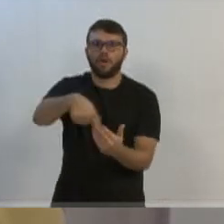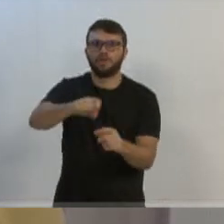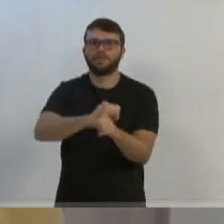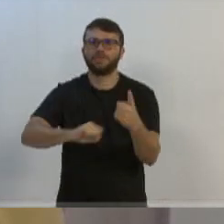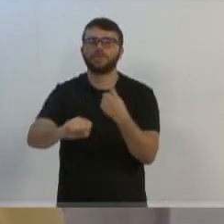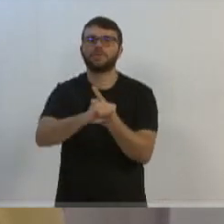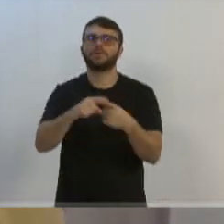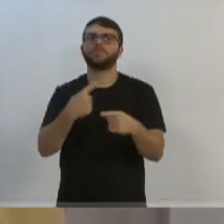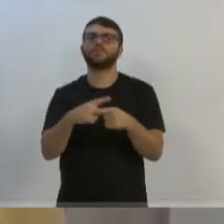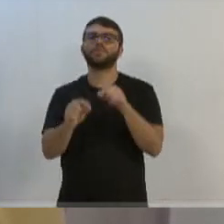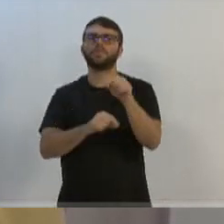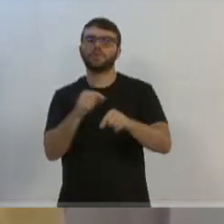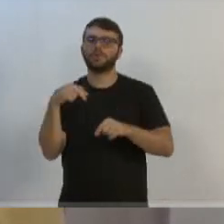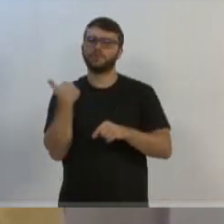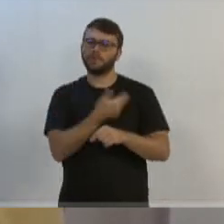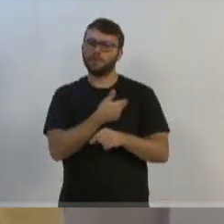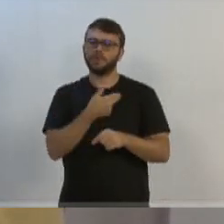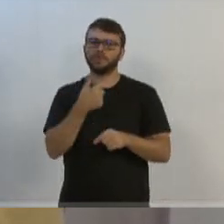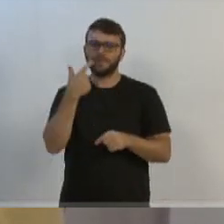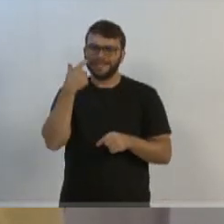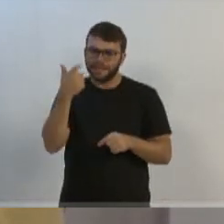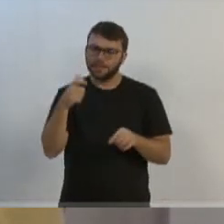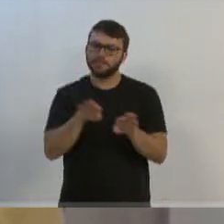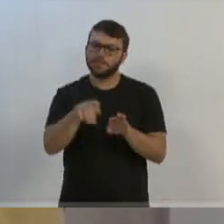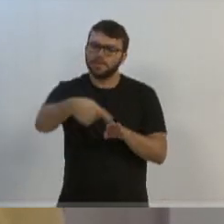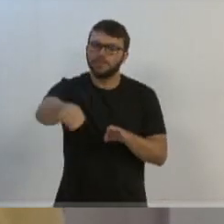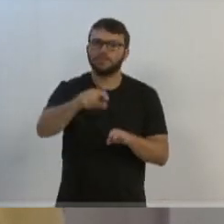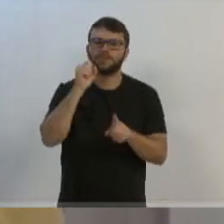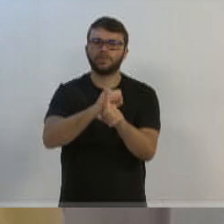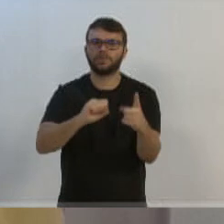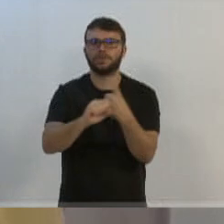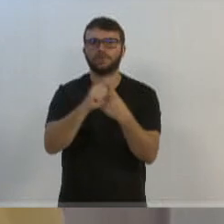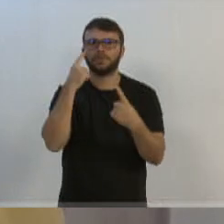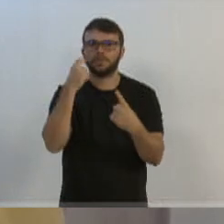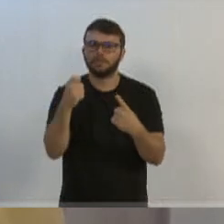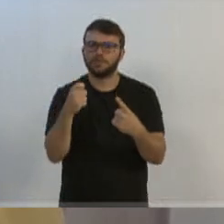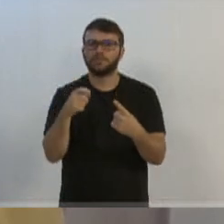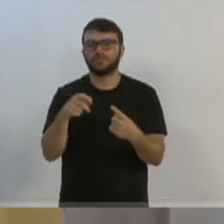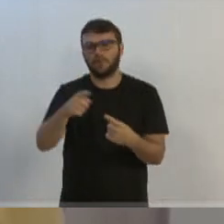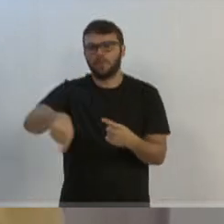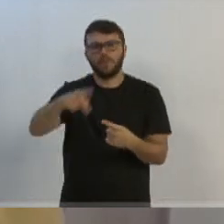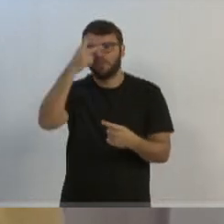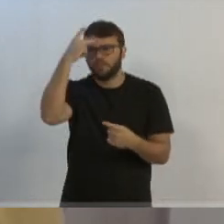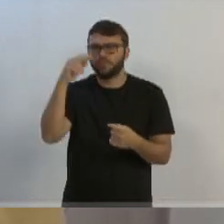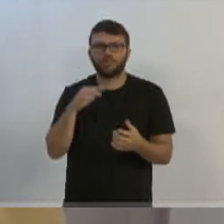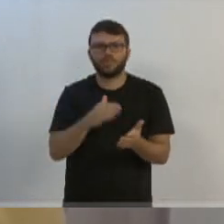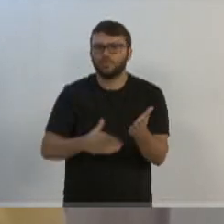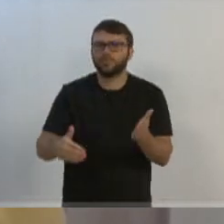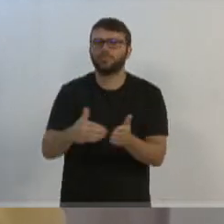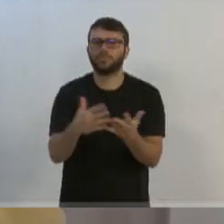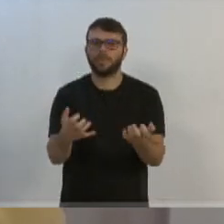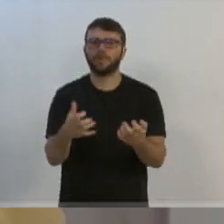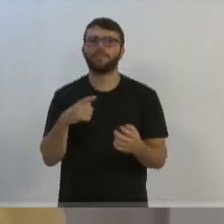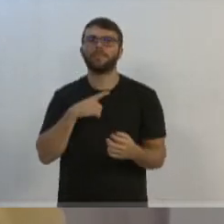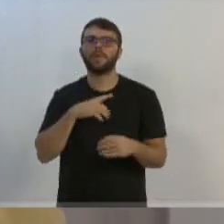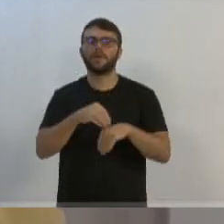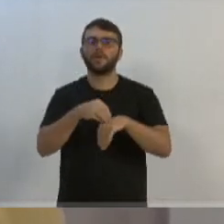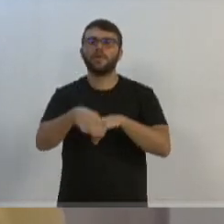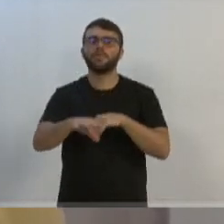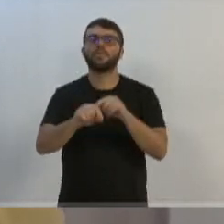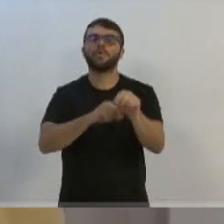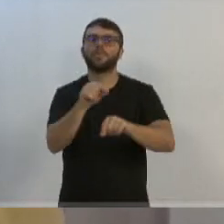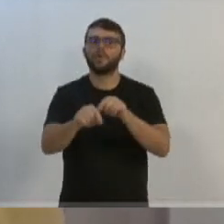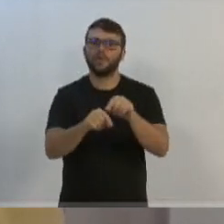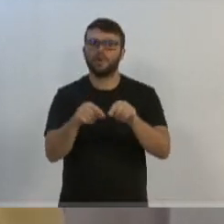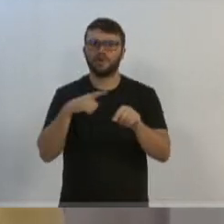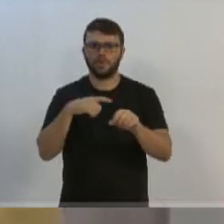direto ao encontro dos interesses até dos mais necessitados. Existe a recomendação, por lei, que se seja